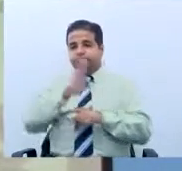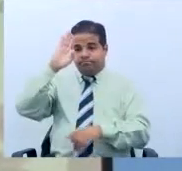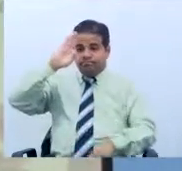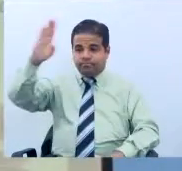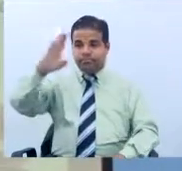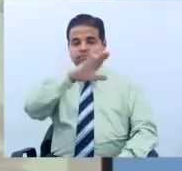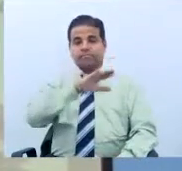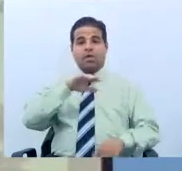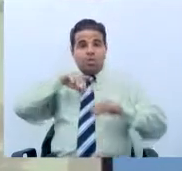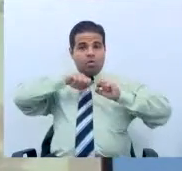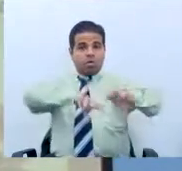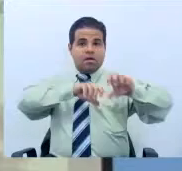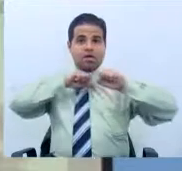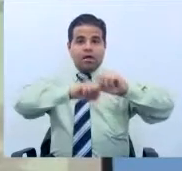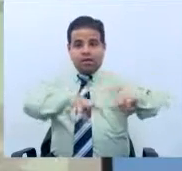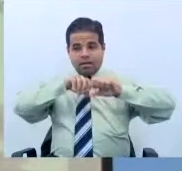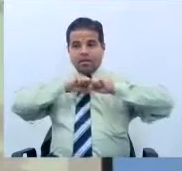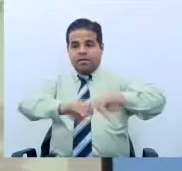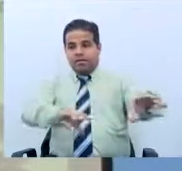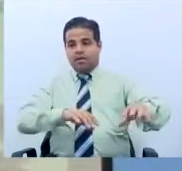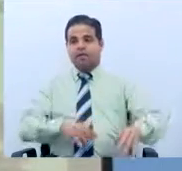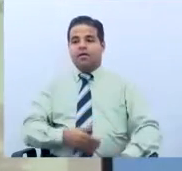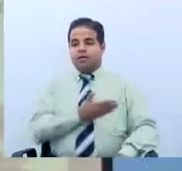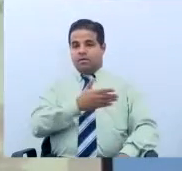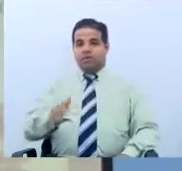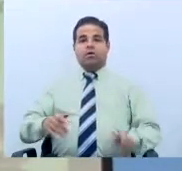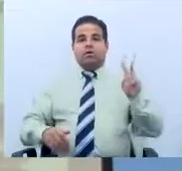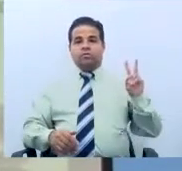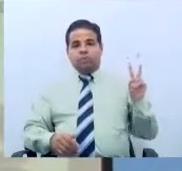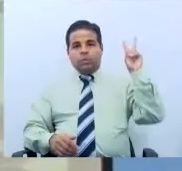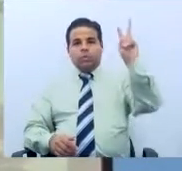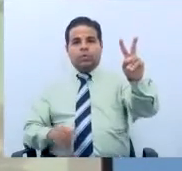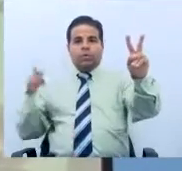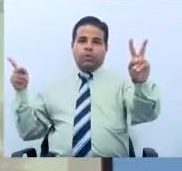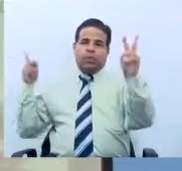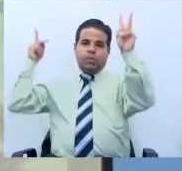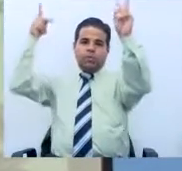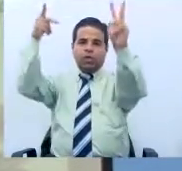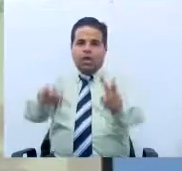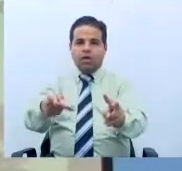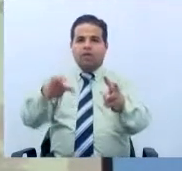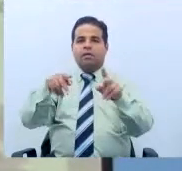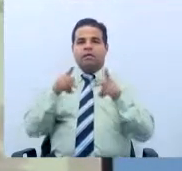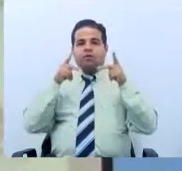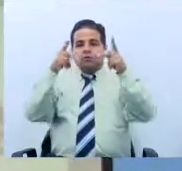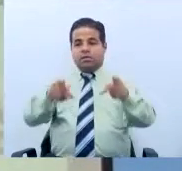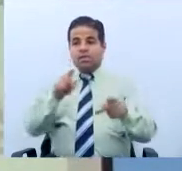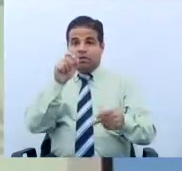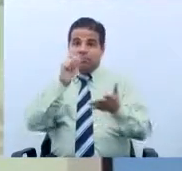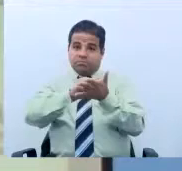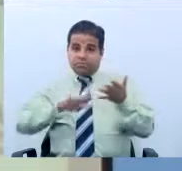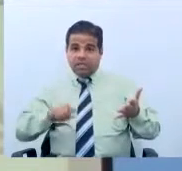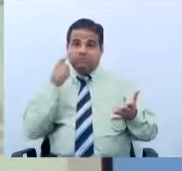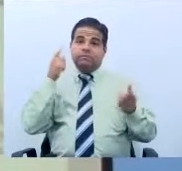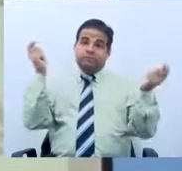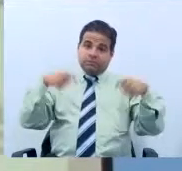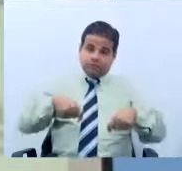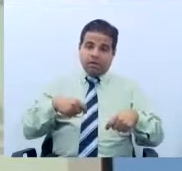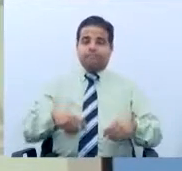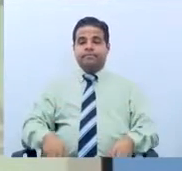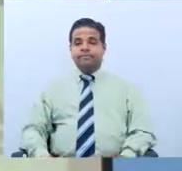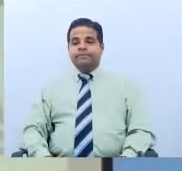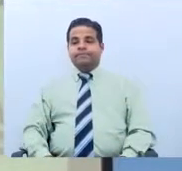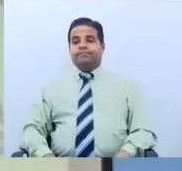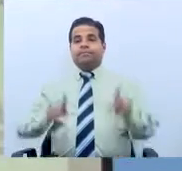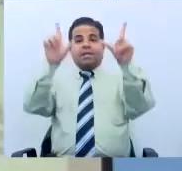prioritariamente orientadora, mediante dupla visita, quando a atividade assim permitir.